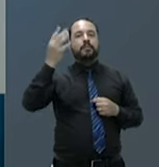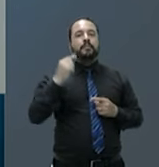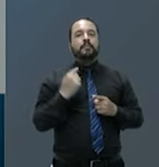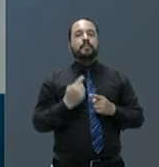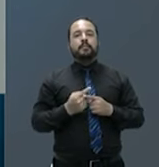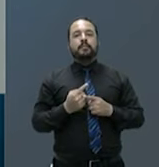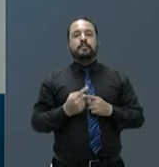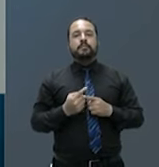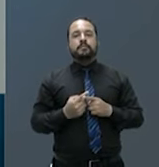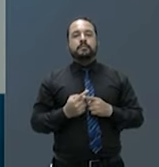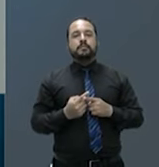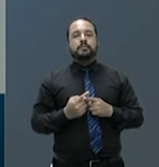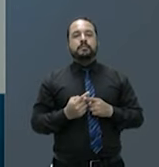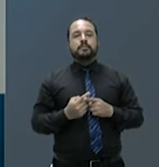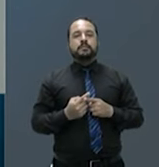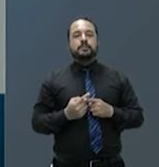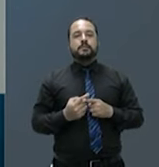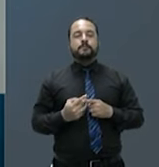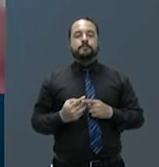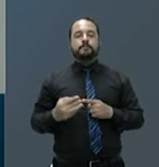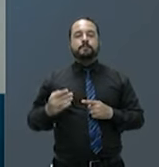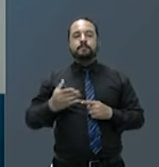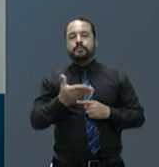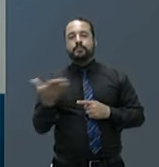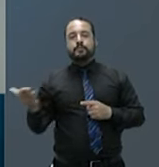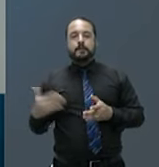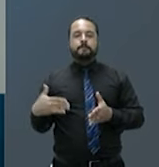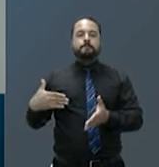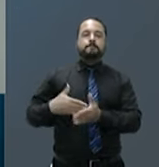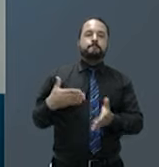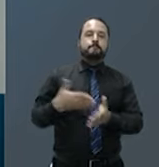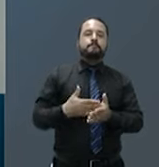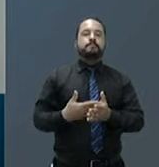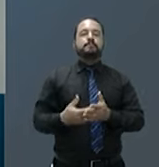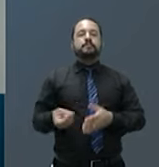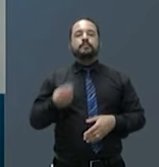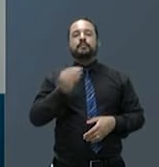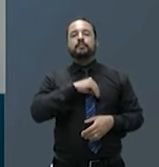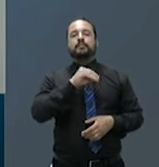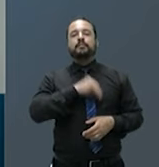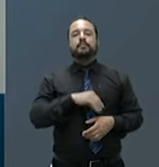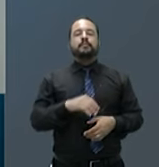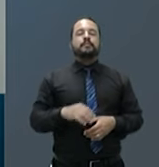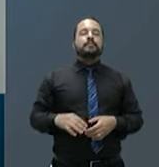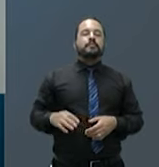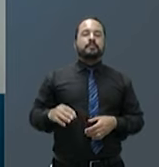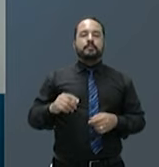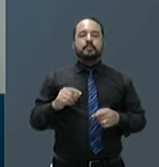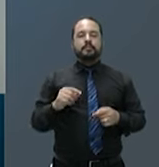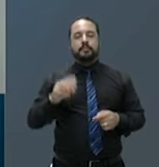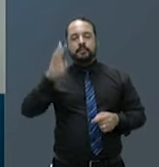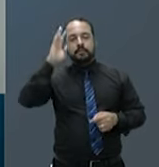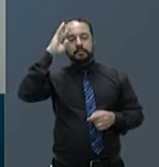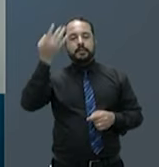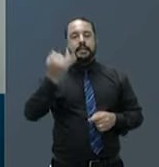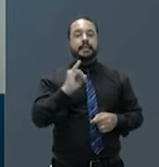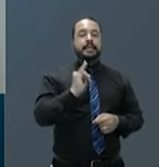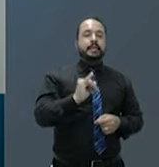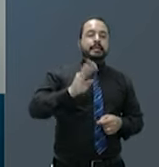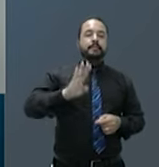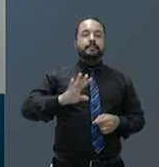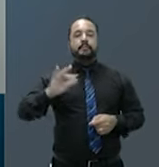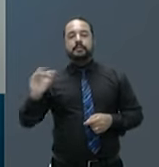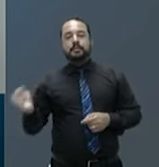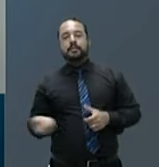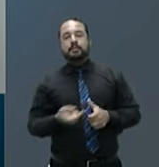para eventuais protelações. Então, sem nos alongar mais, o IBDP pede que não deva